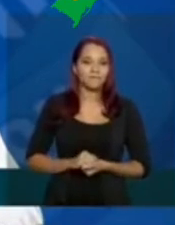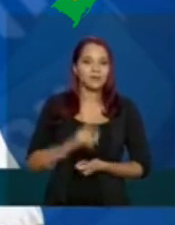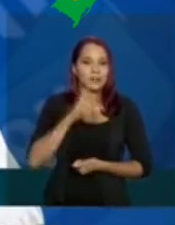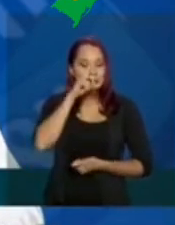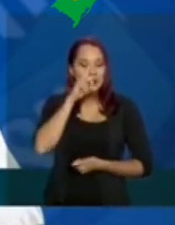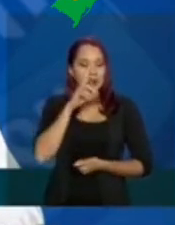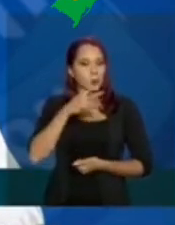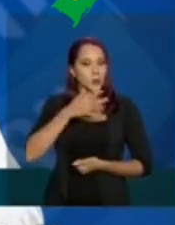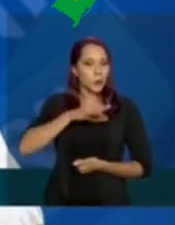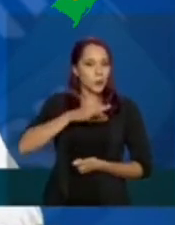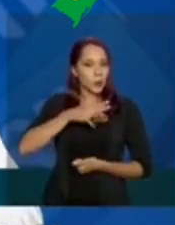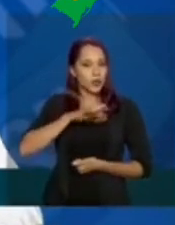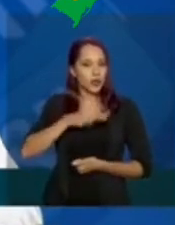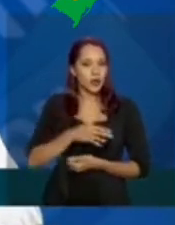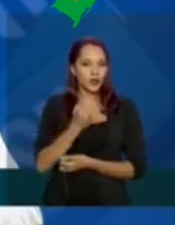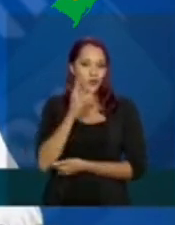moderado,